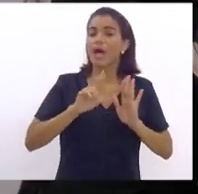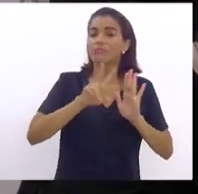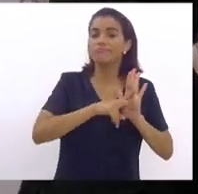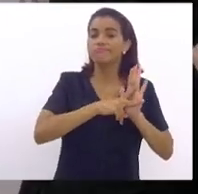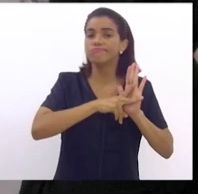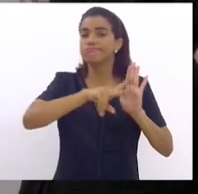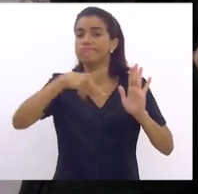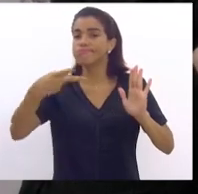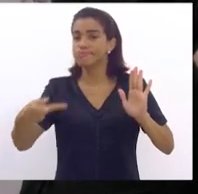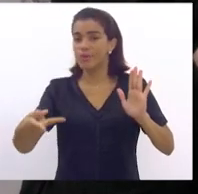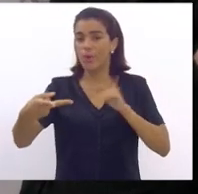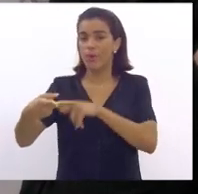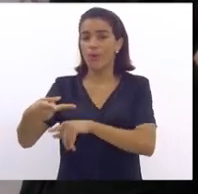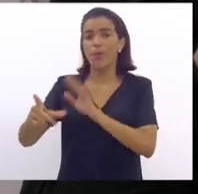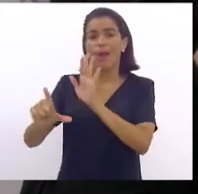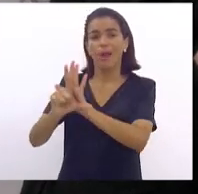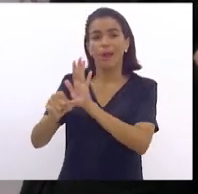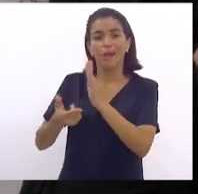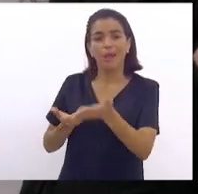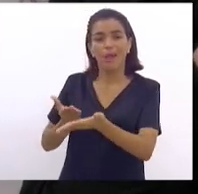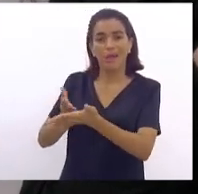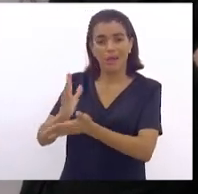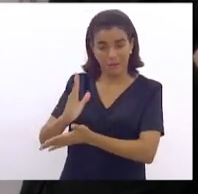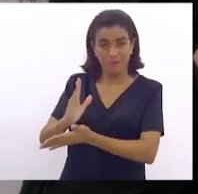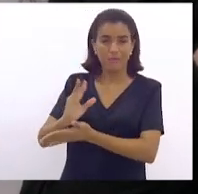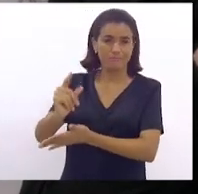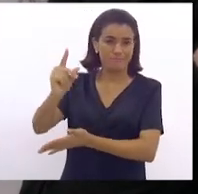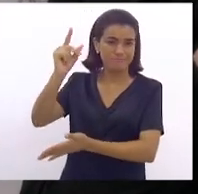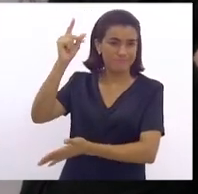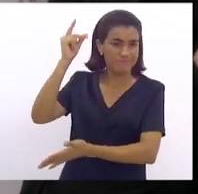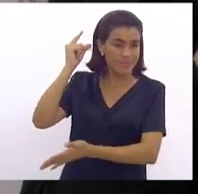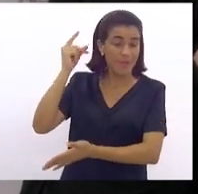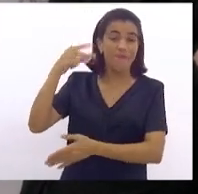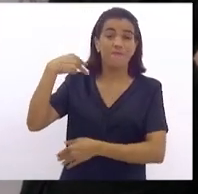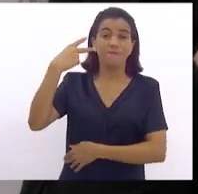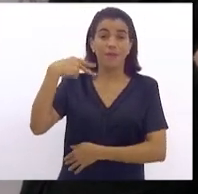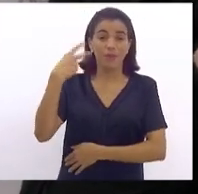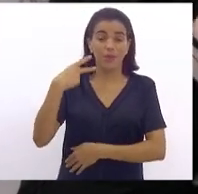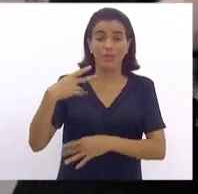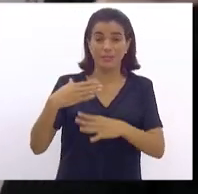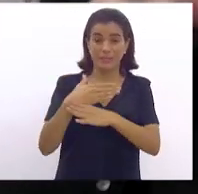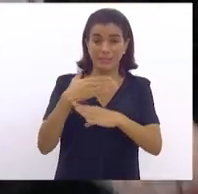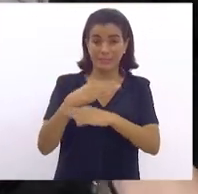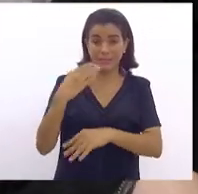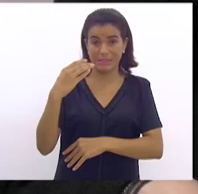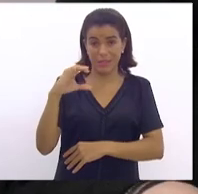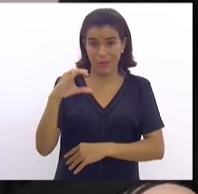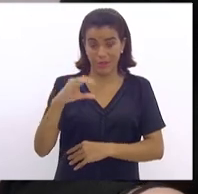eu já havia aprovado quando fui vereadora lá na cidade de Niterói.